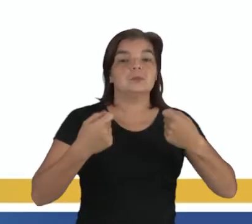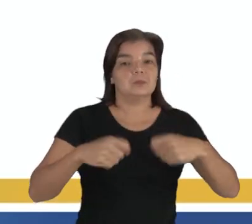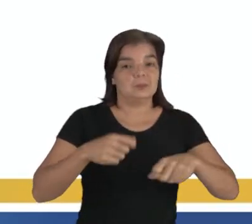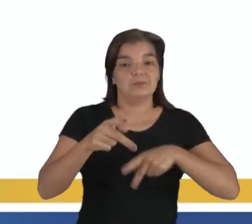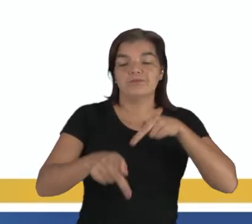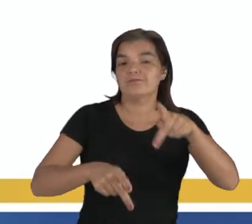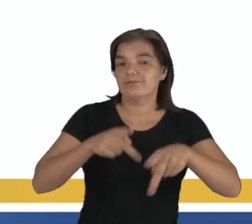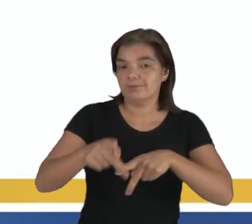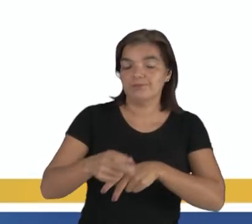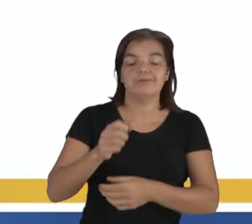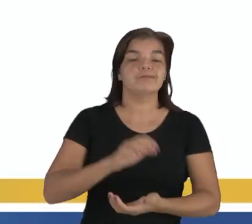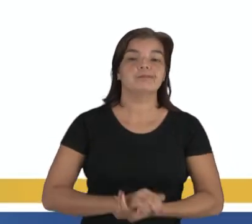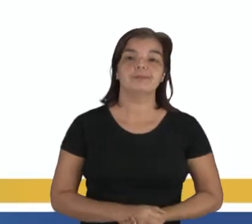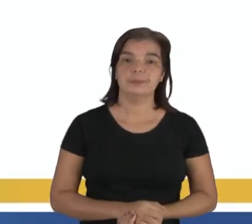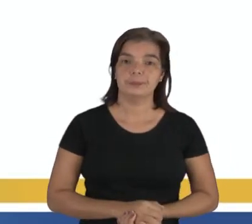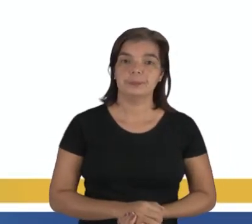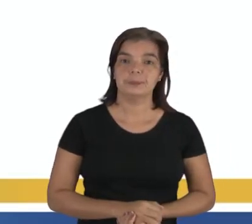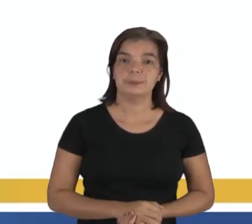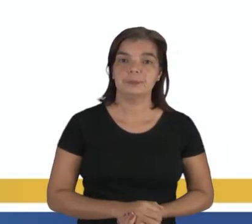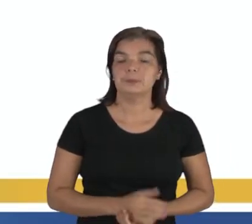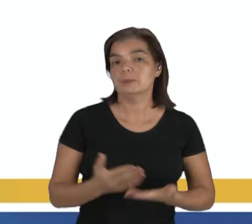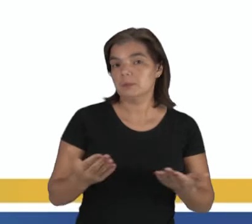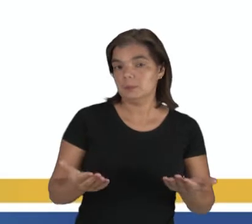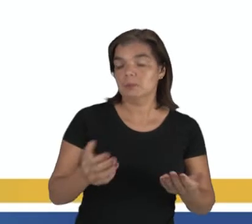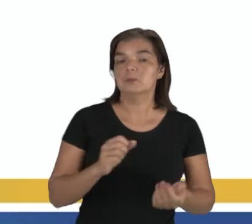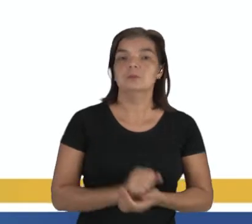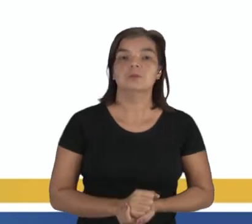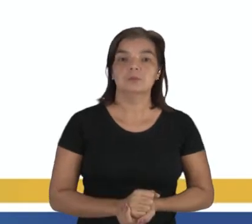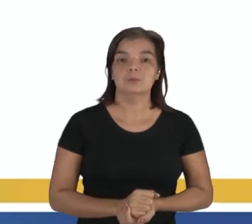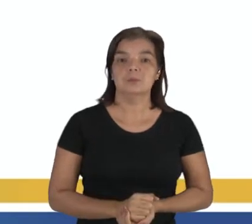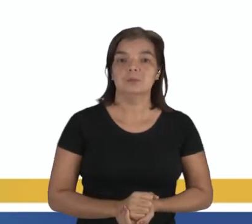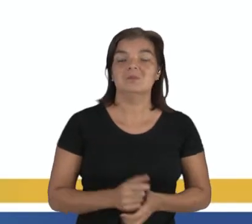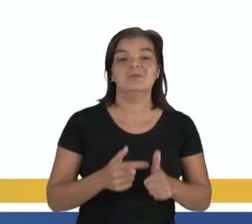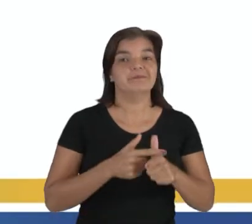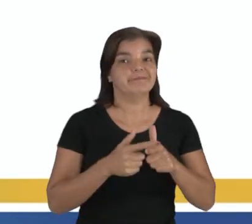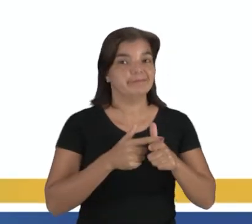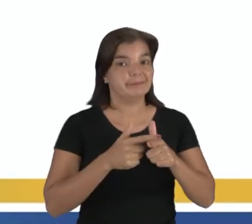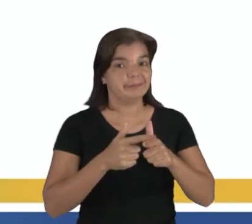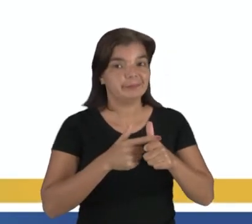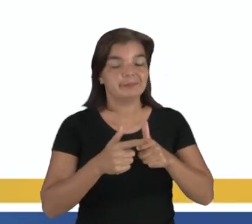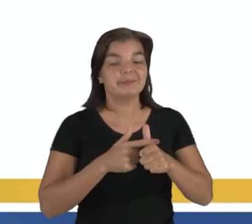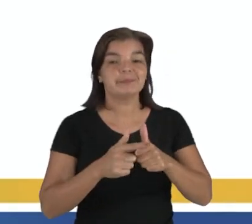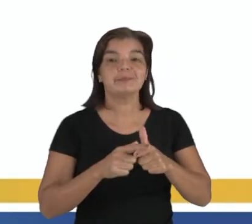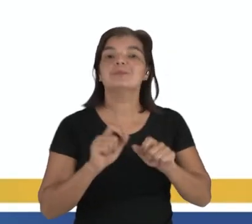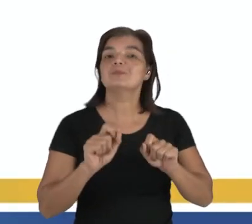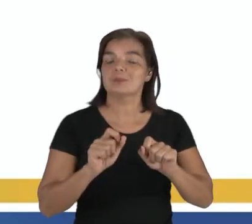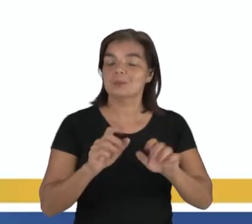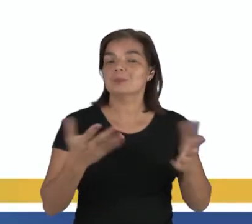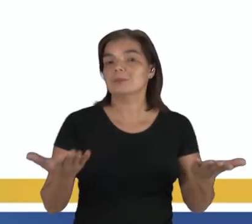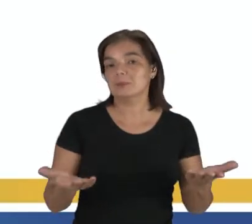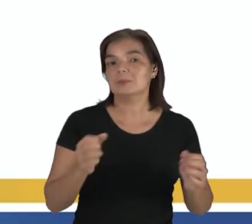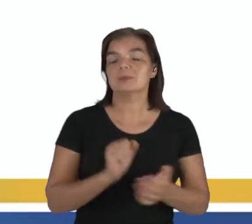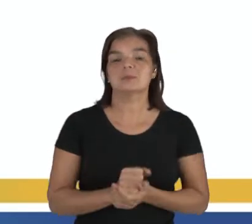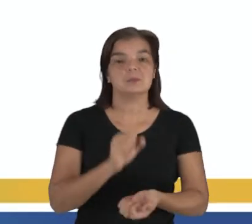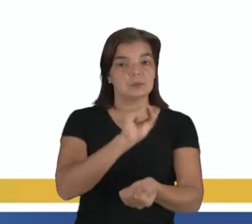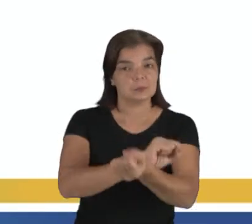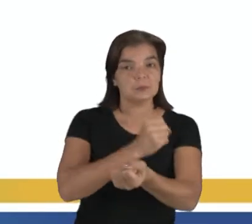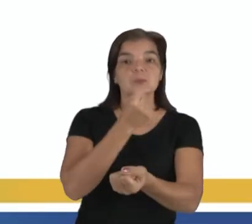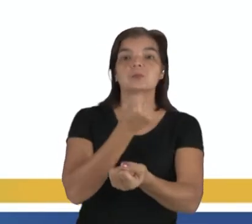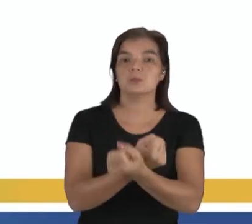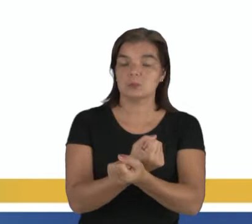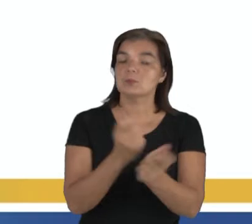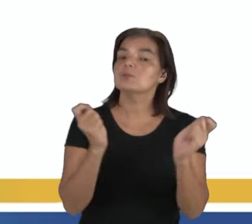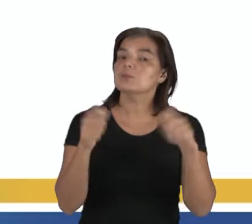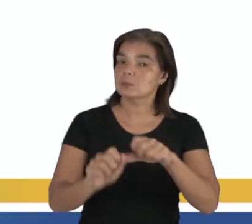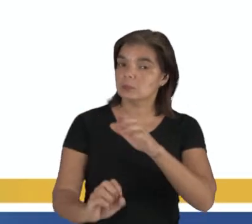desatendem necessidades da população. Então, ele coloca aí consequências sobre o lockdown, o